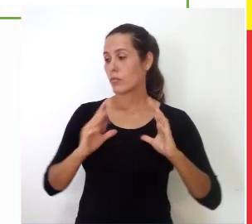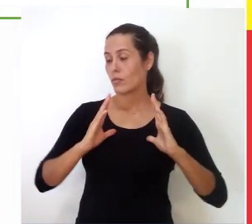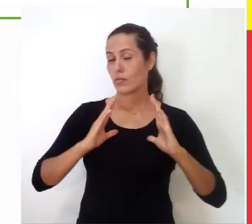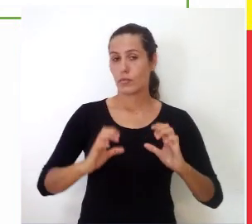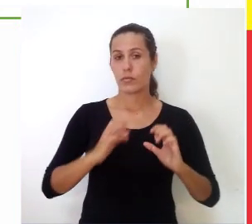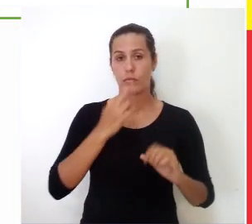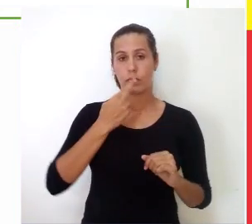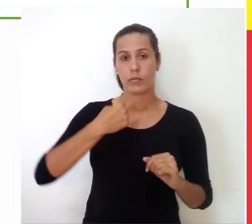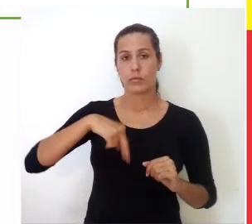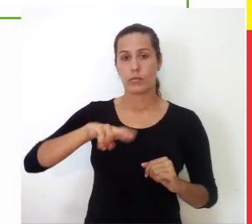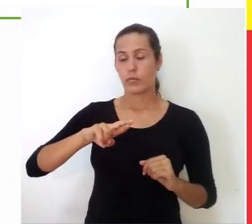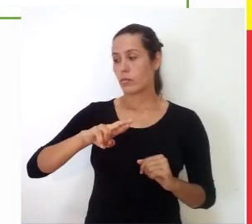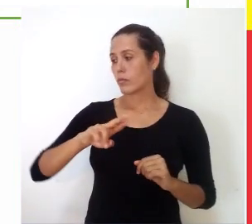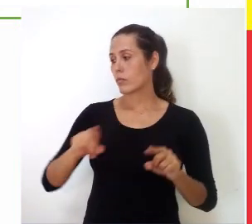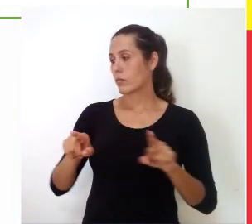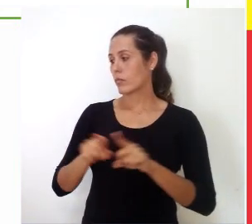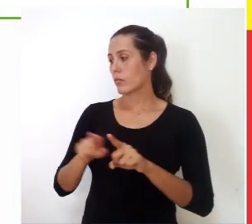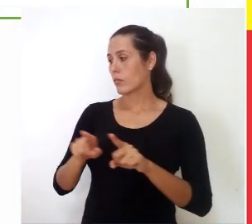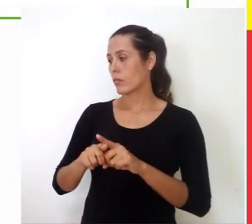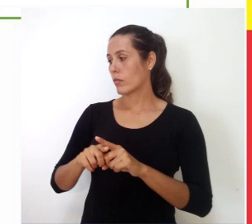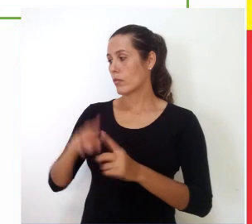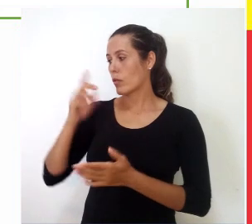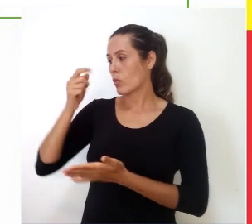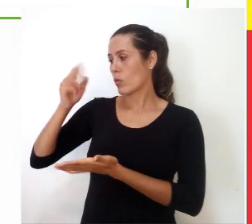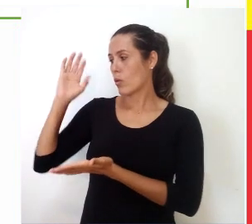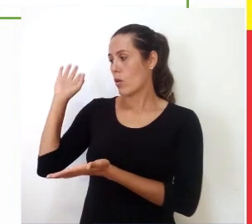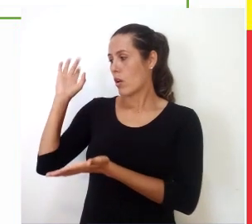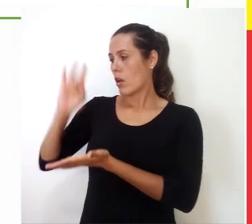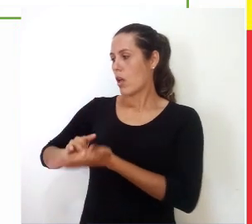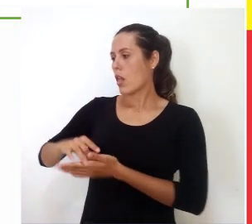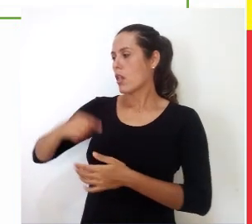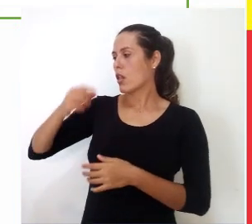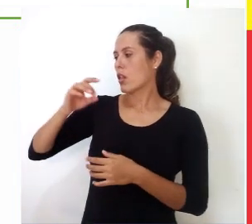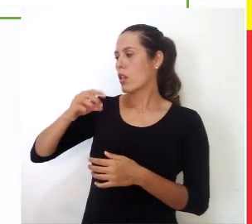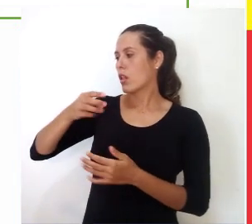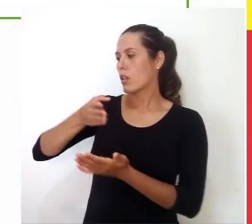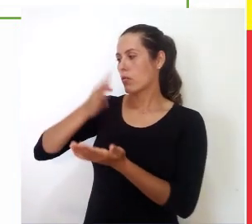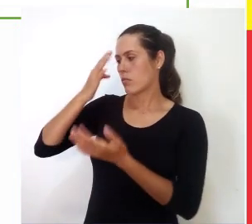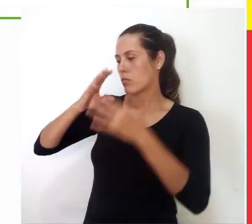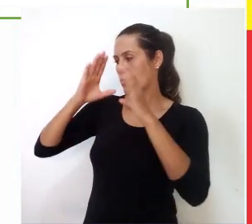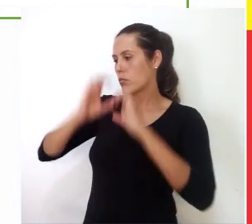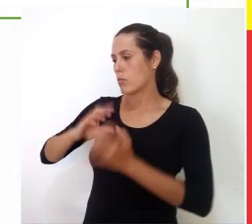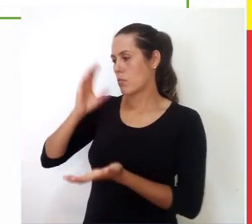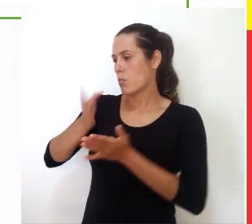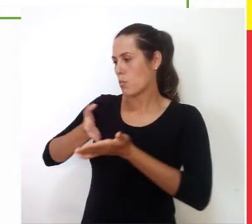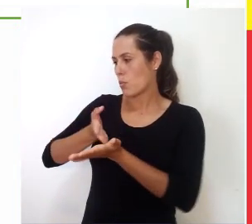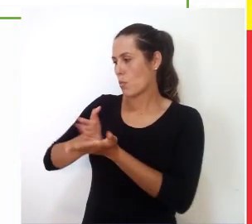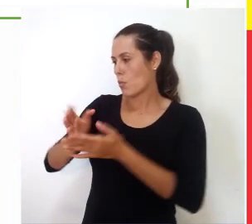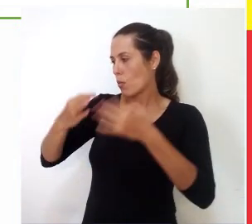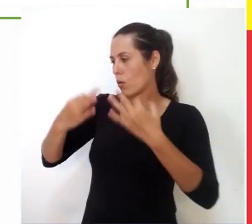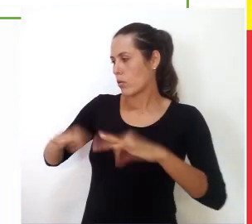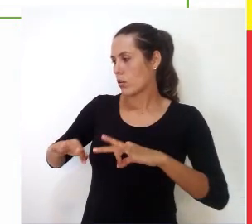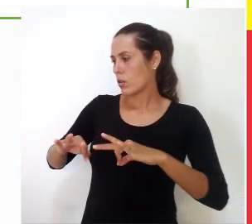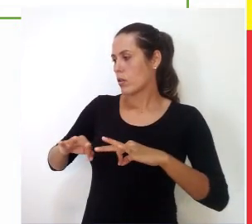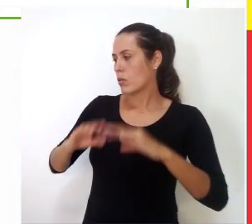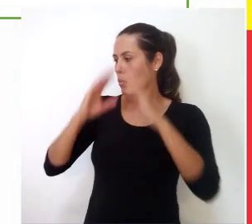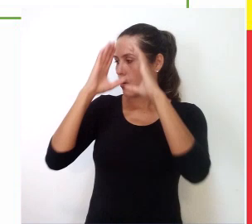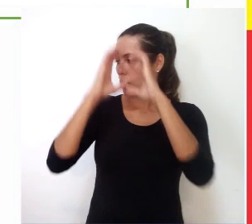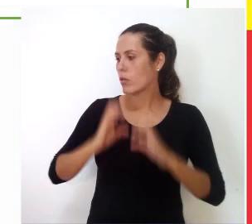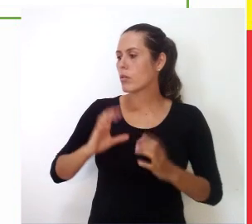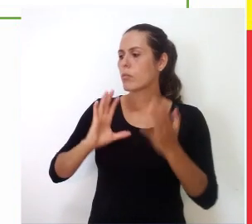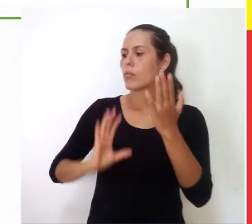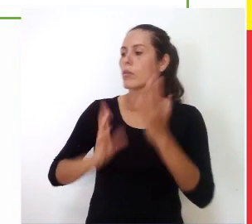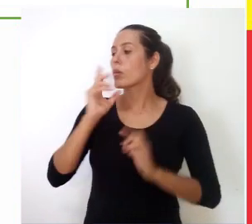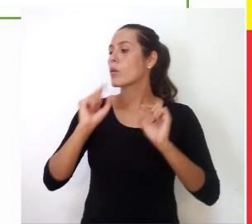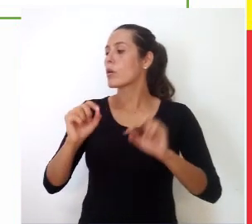está ligada ao realismo moral, pelo qual os comportamentos corretos decorrem. Vamos ver, decorrem de onde? Da